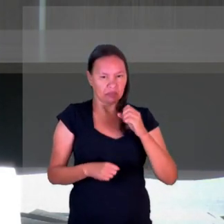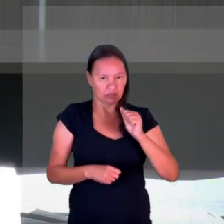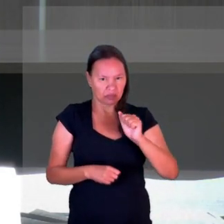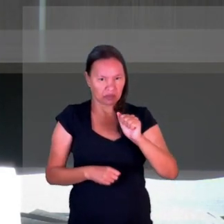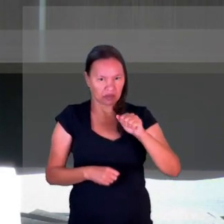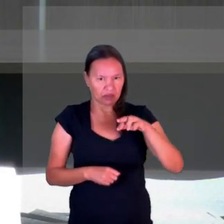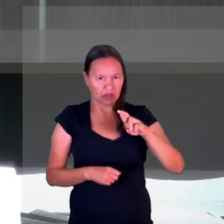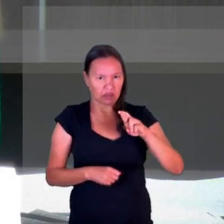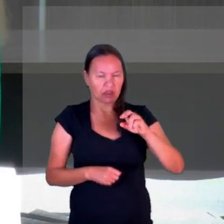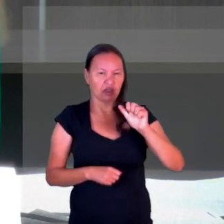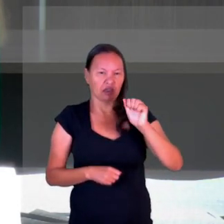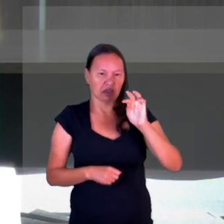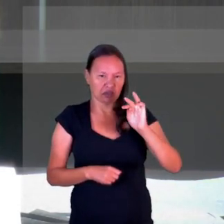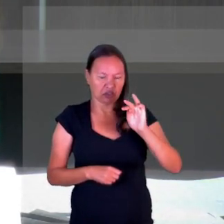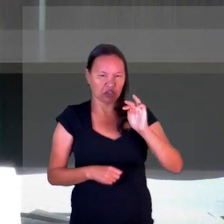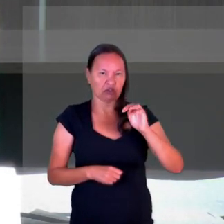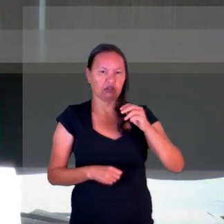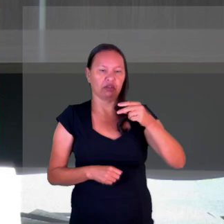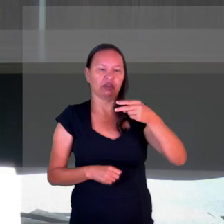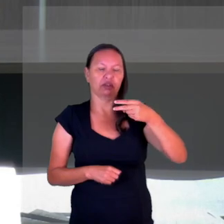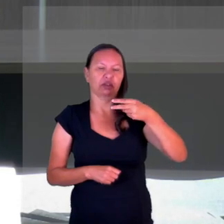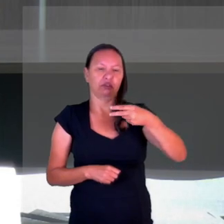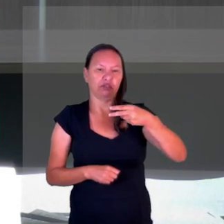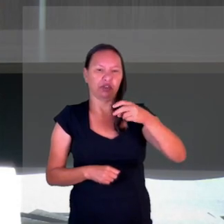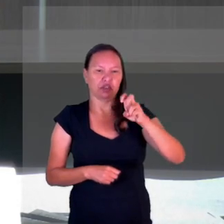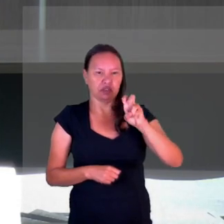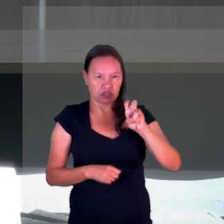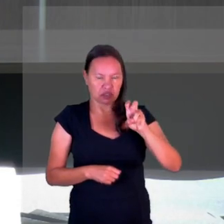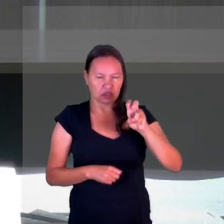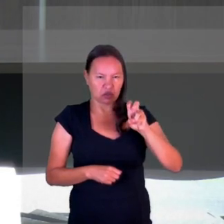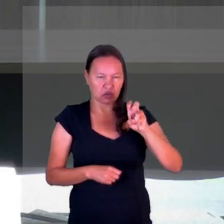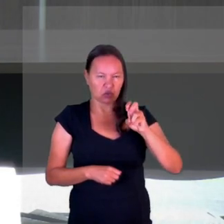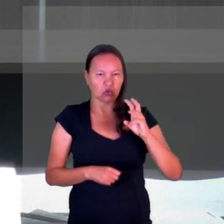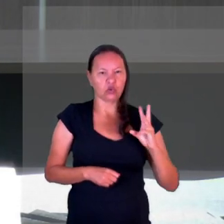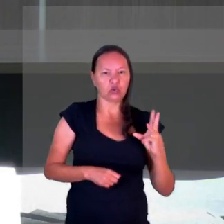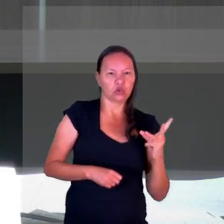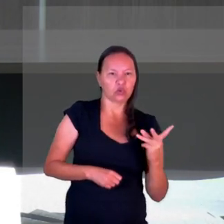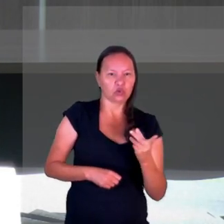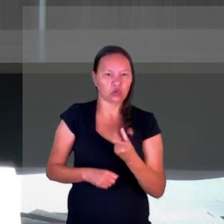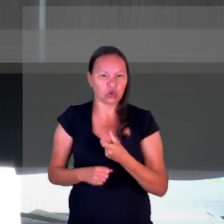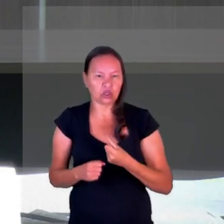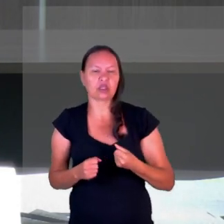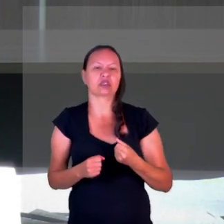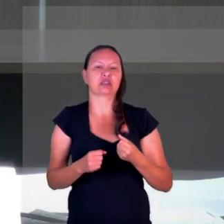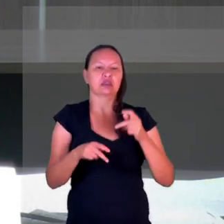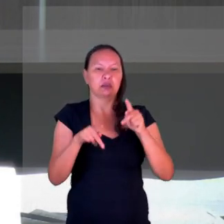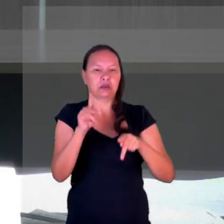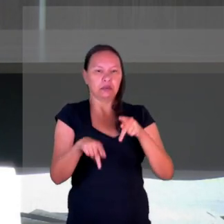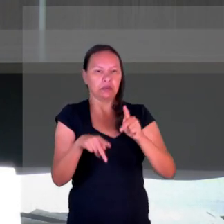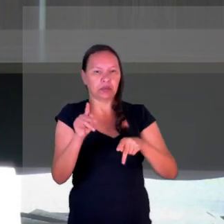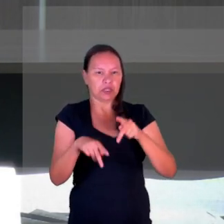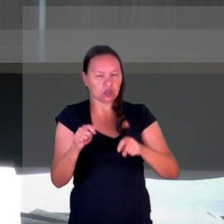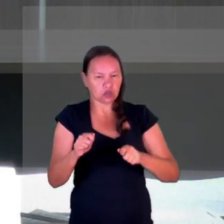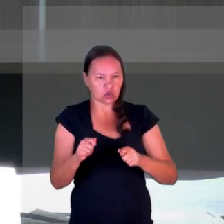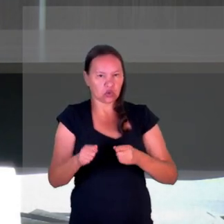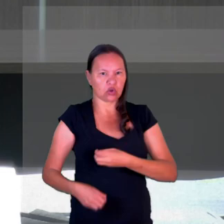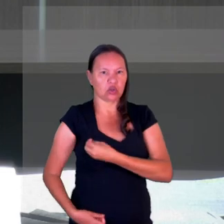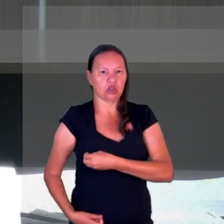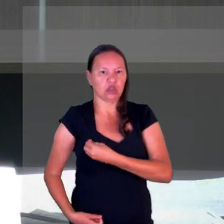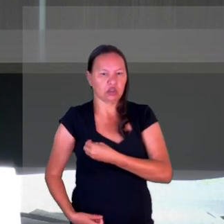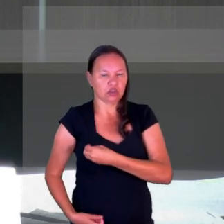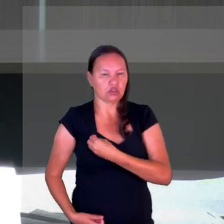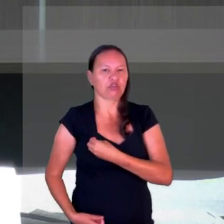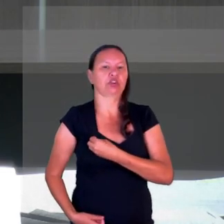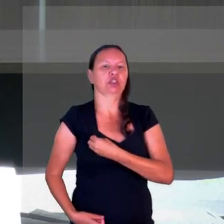25 ele diz toda pessoa possui direito a um padrão de vida capaz de assegurar a si e a sua